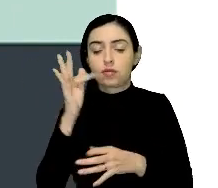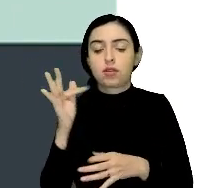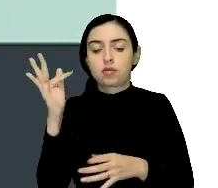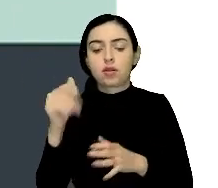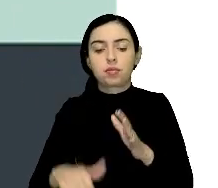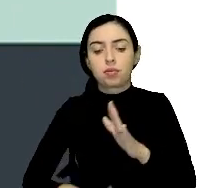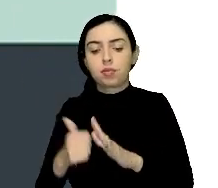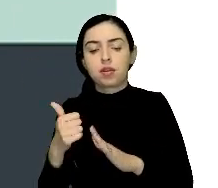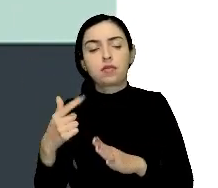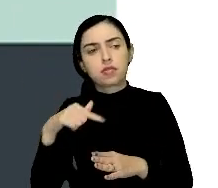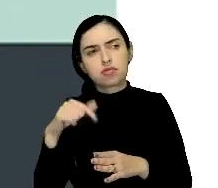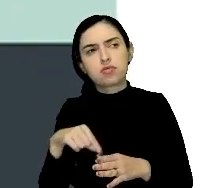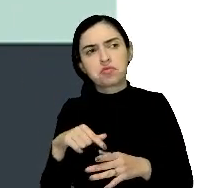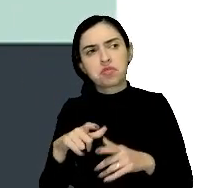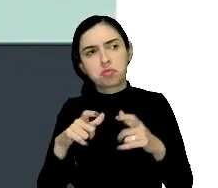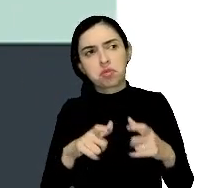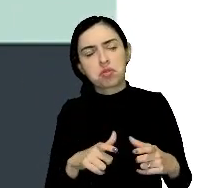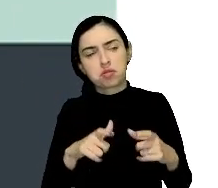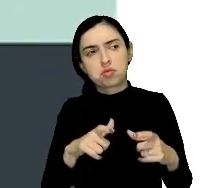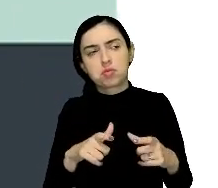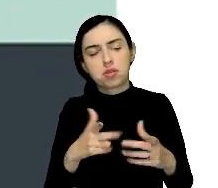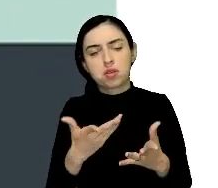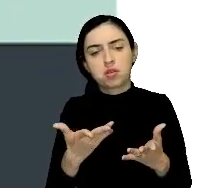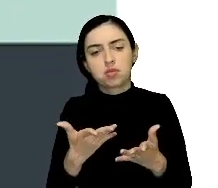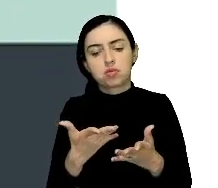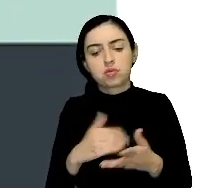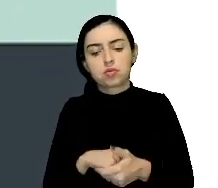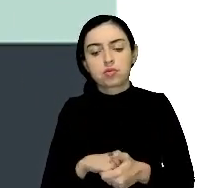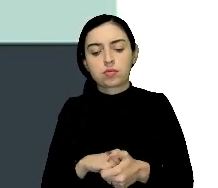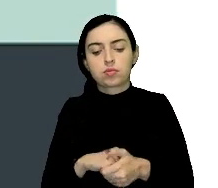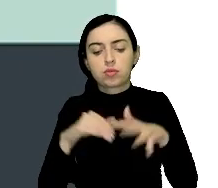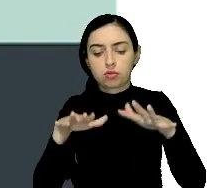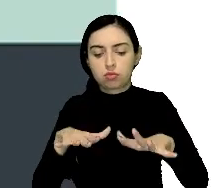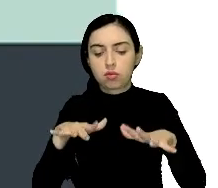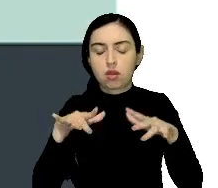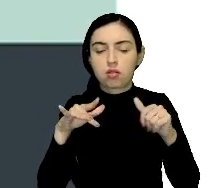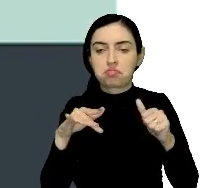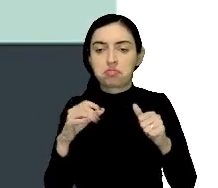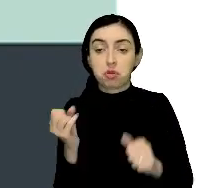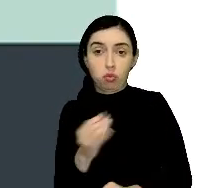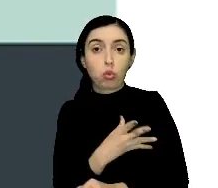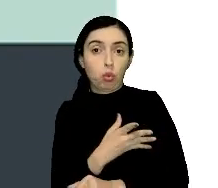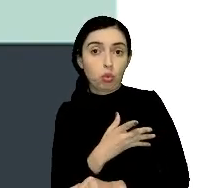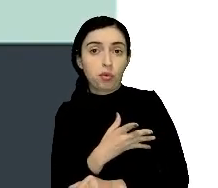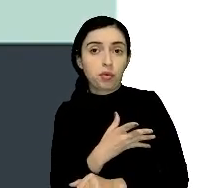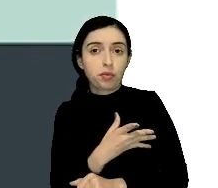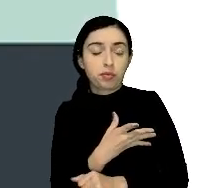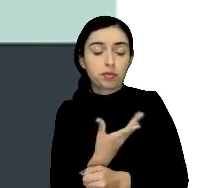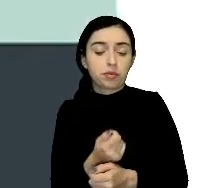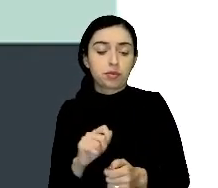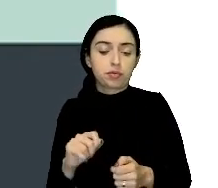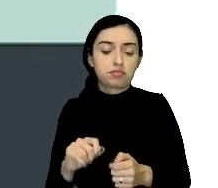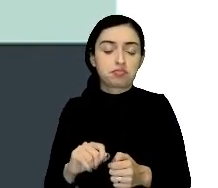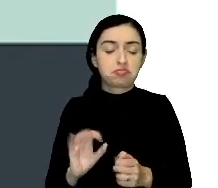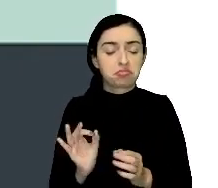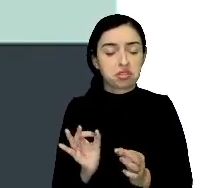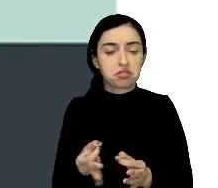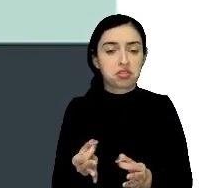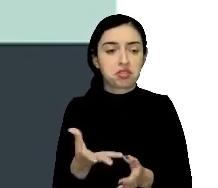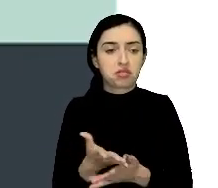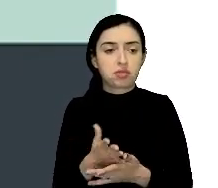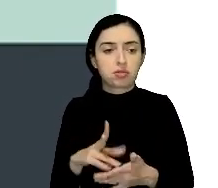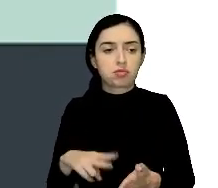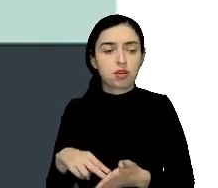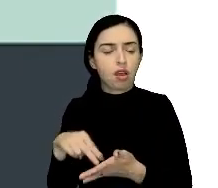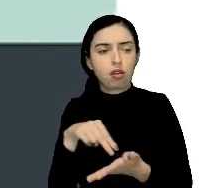que venho aqui nesse auditório, um auditório moderno, um auditório que certamente vai ser palco e já